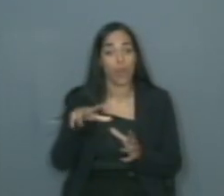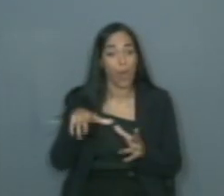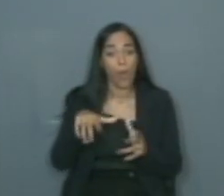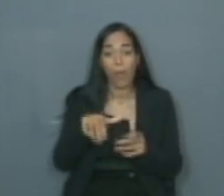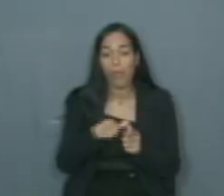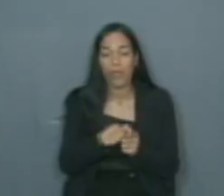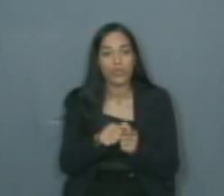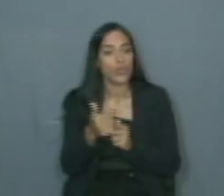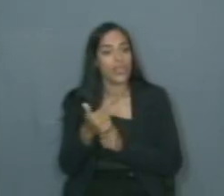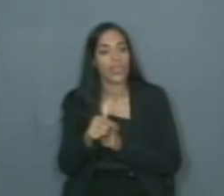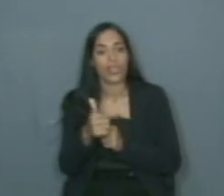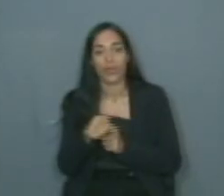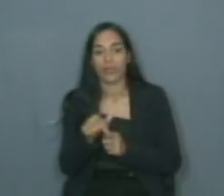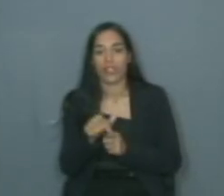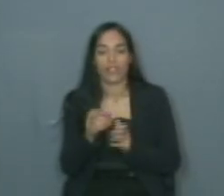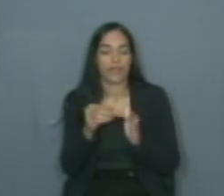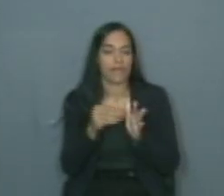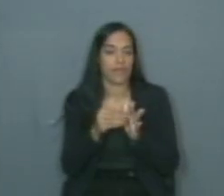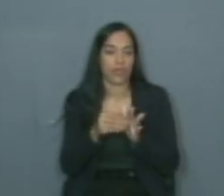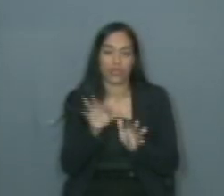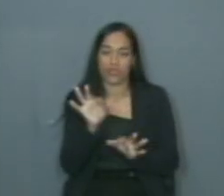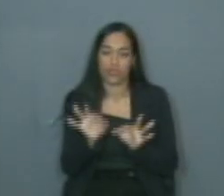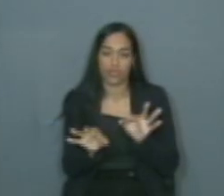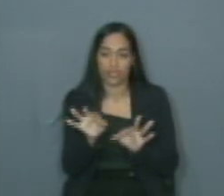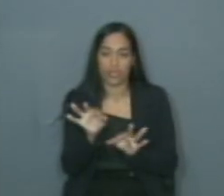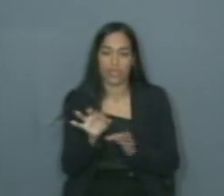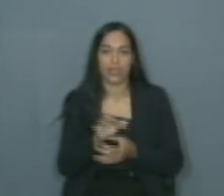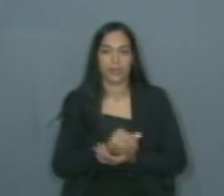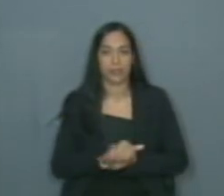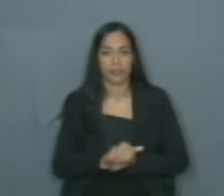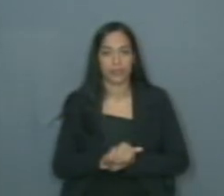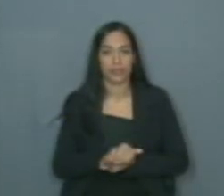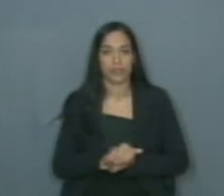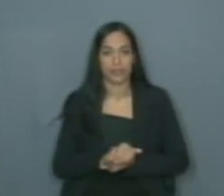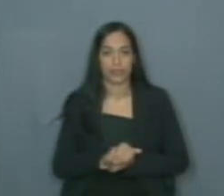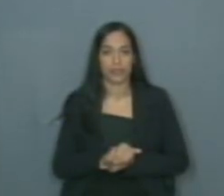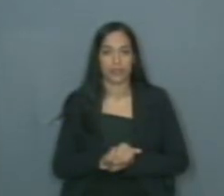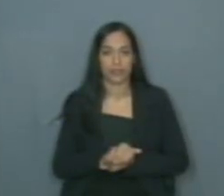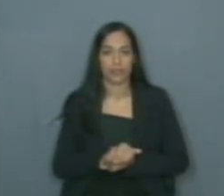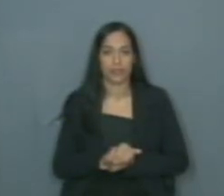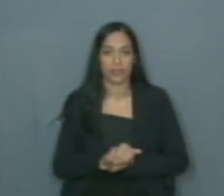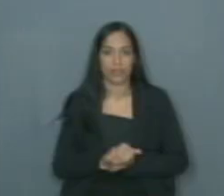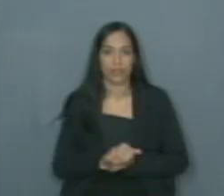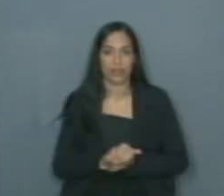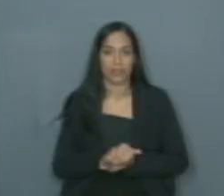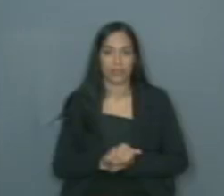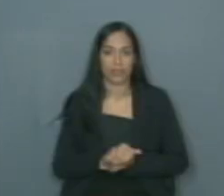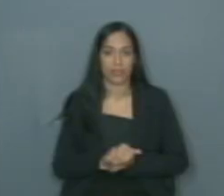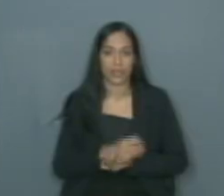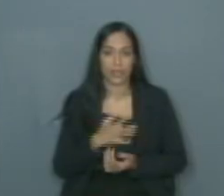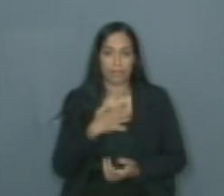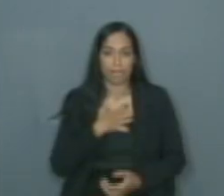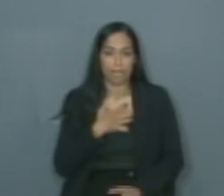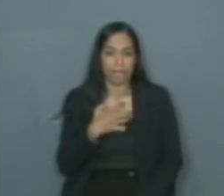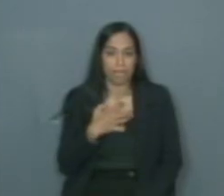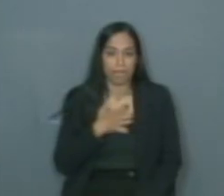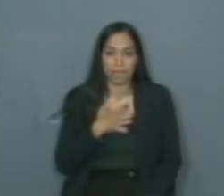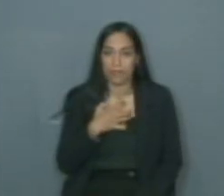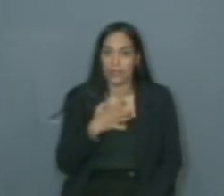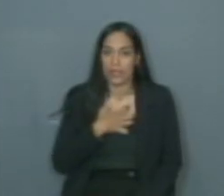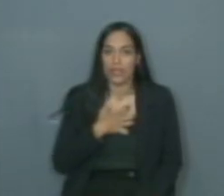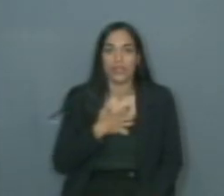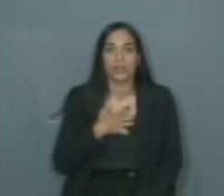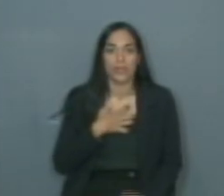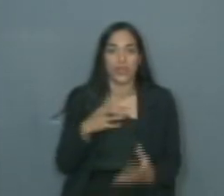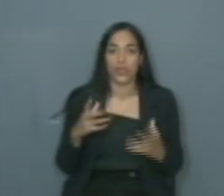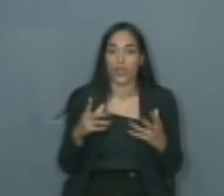injusto, feito o que a gente vive hoje. Então, queria aqui deixar registrado também meu profundo e mais sincero sentimento